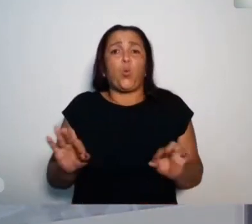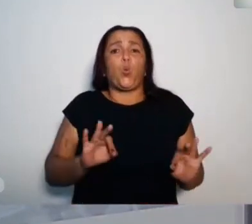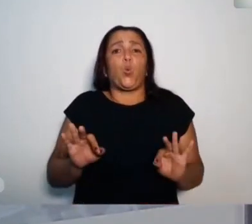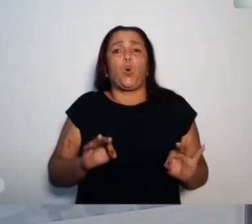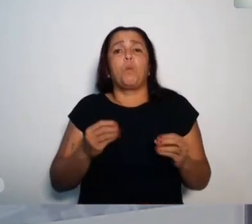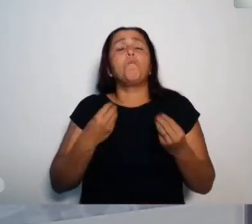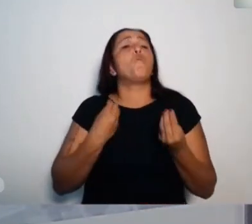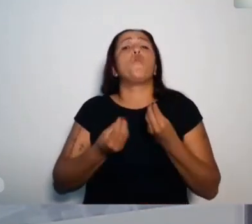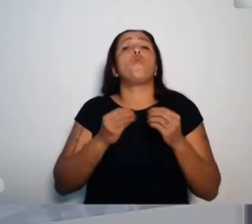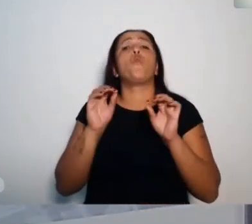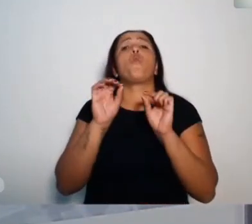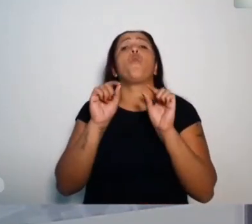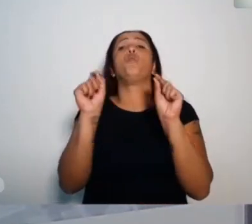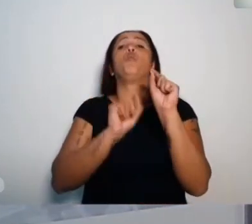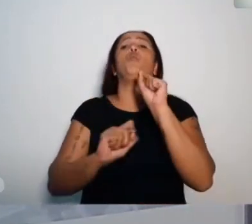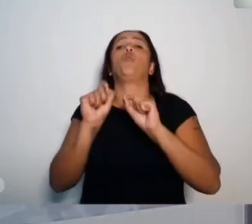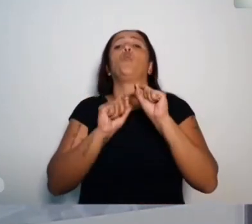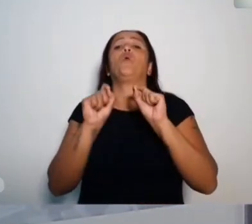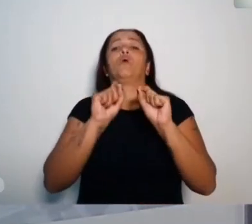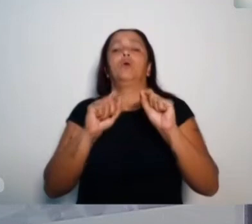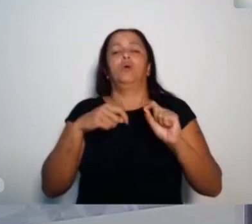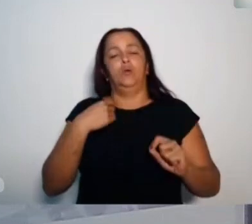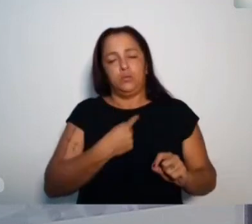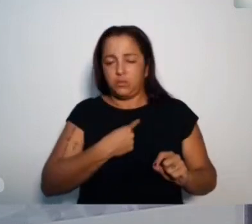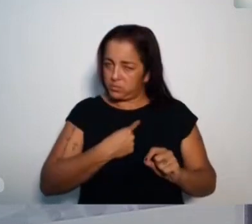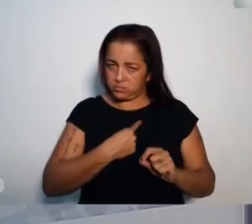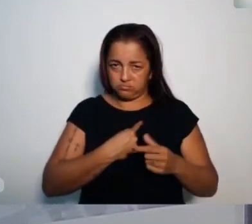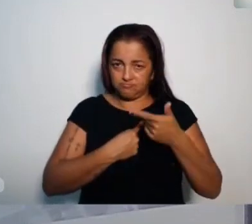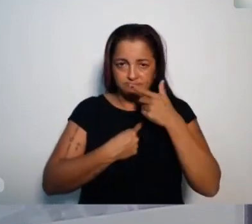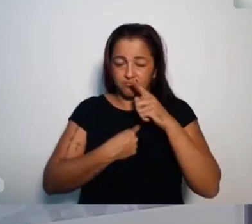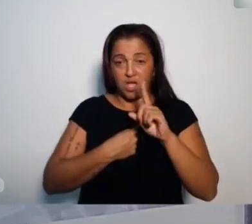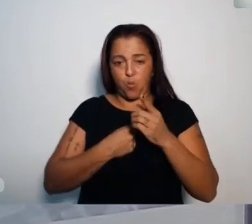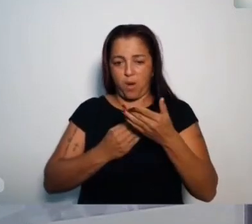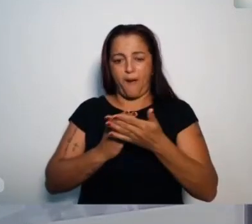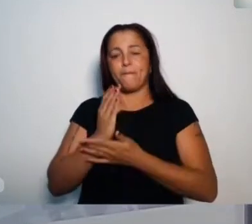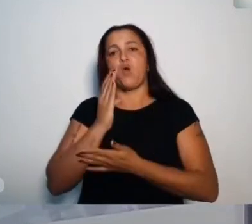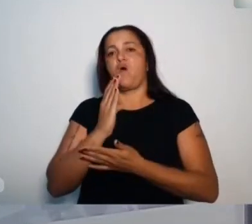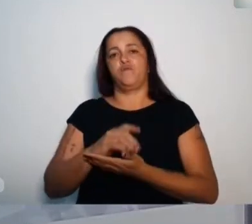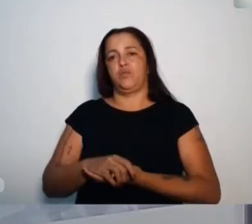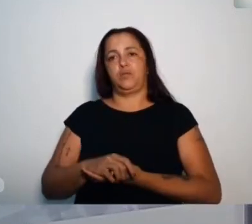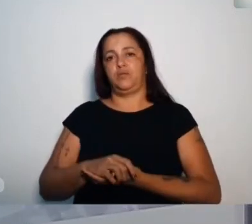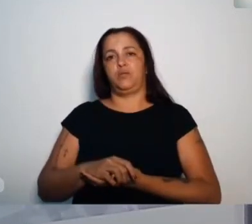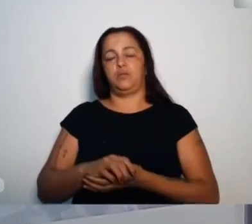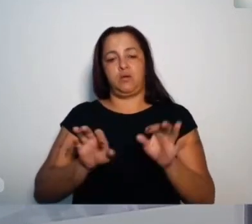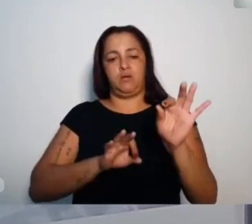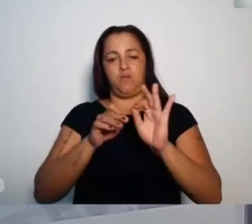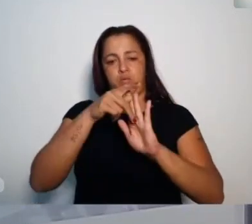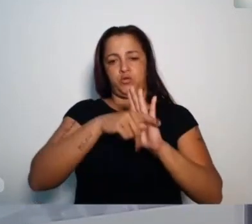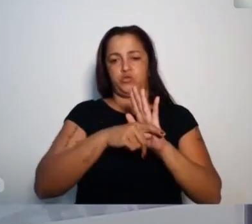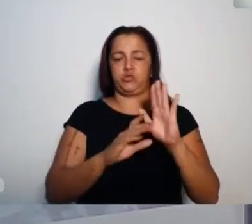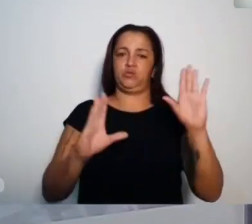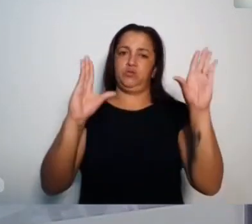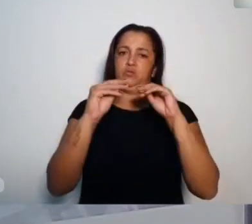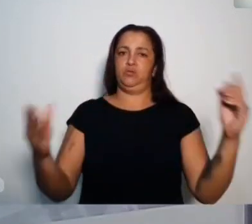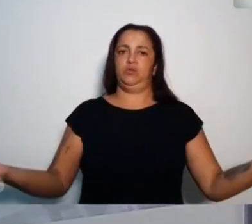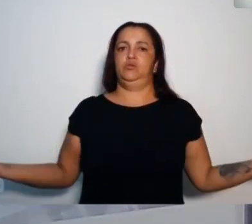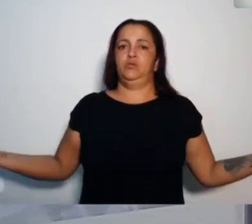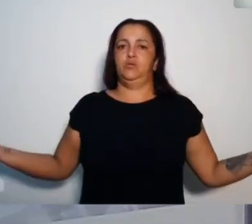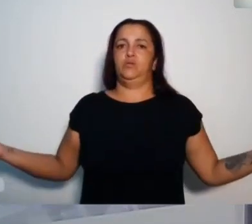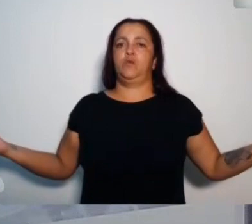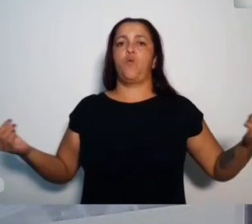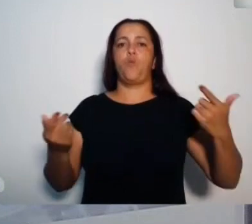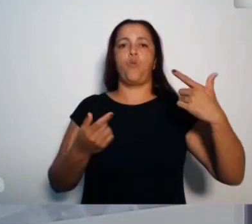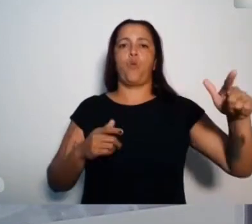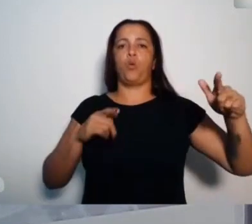eu não vejo motivo para que nós não aprovemos esse projeto nesta noite. Diversas outras cidades